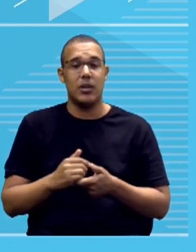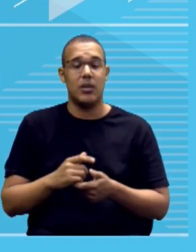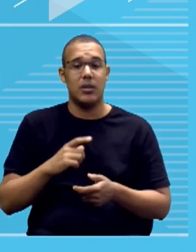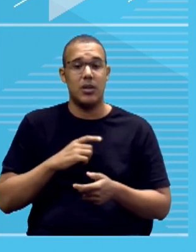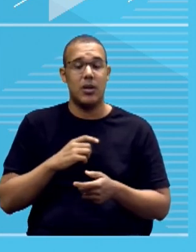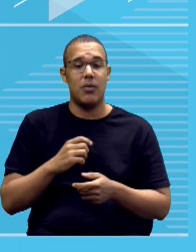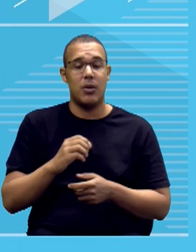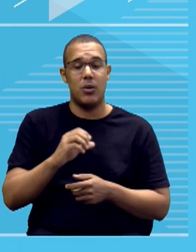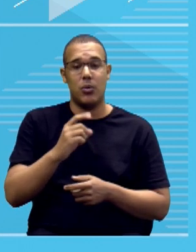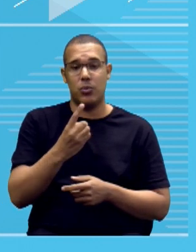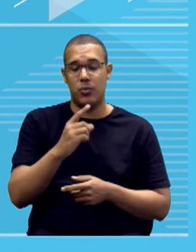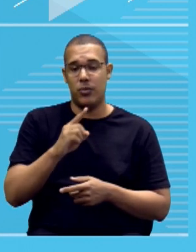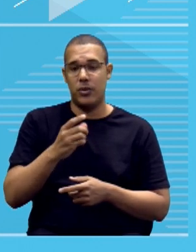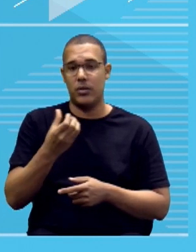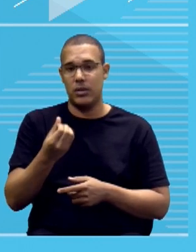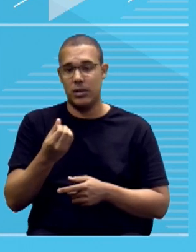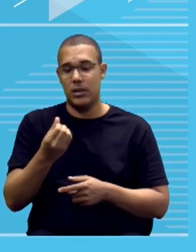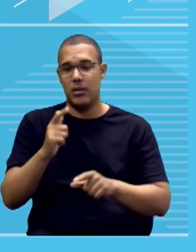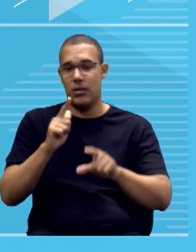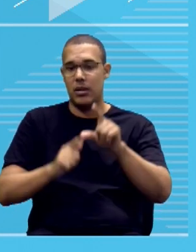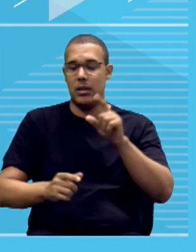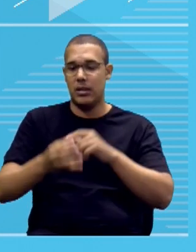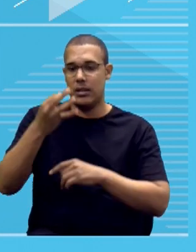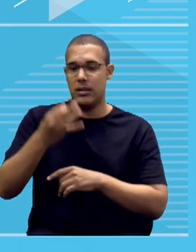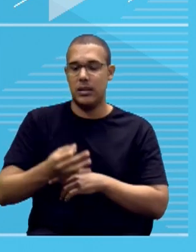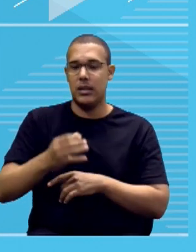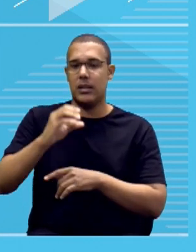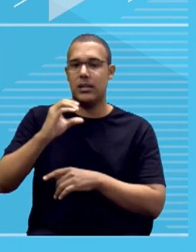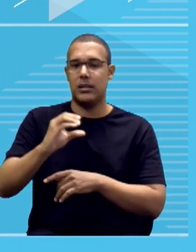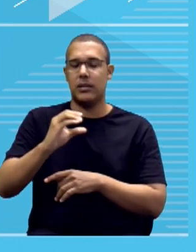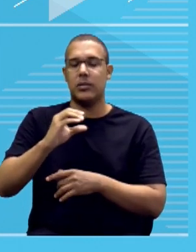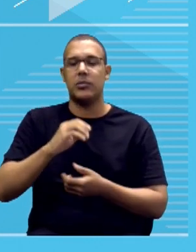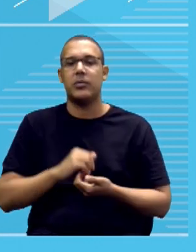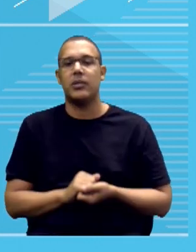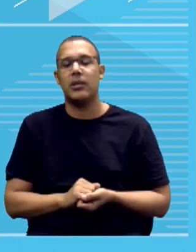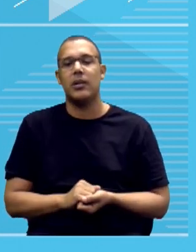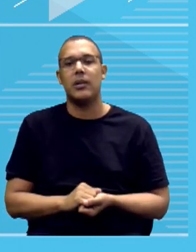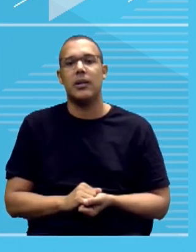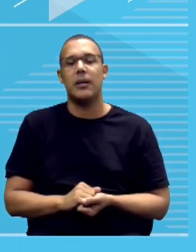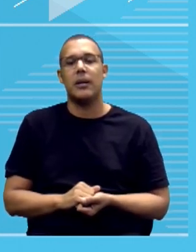1,6 de valor. Nosso gabarito seria a letra C, ok?